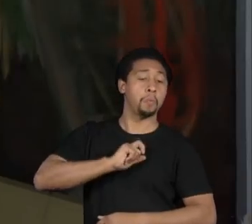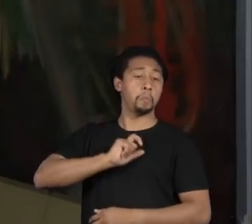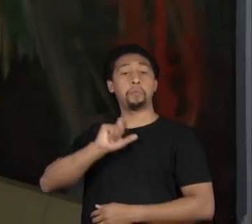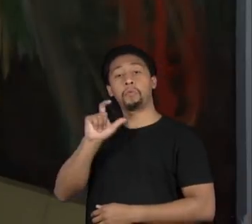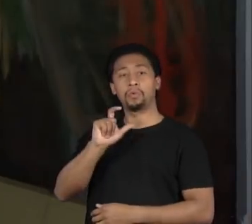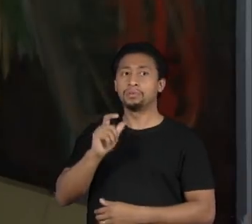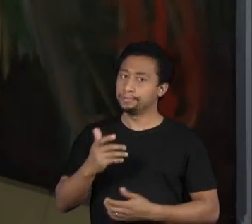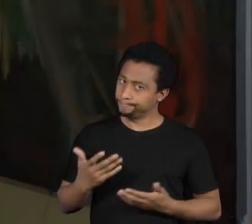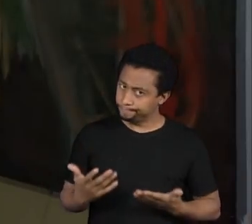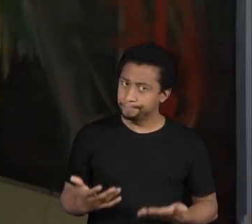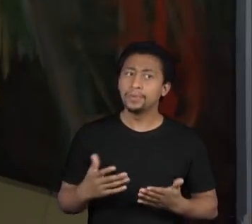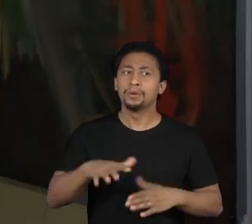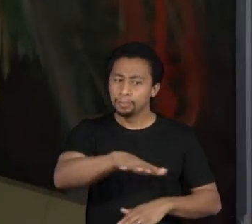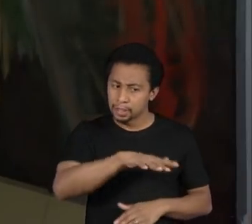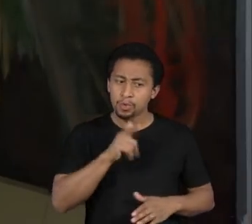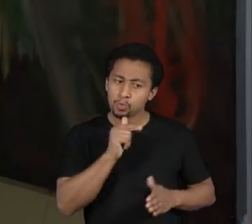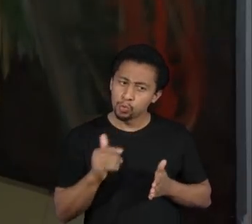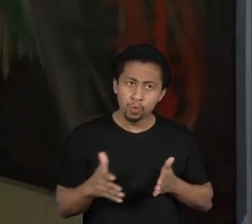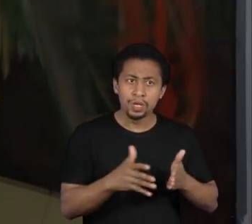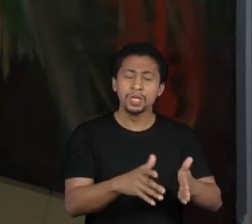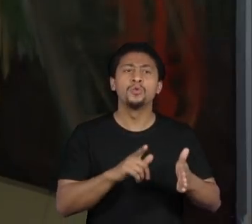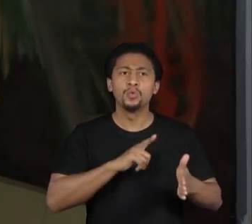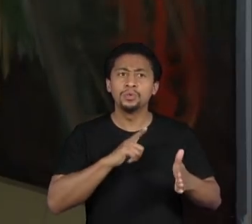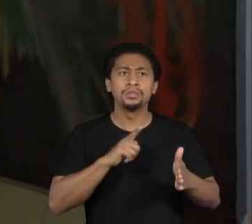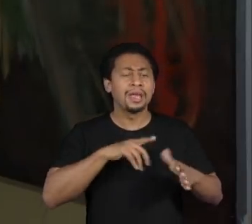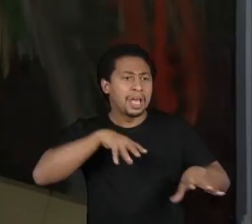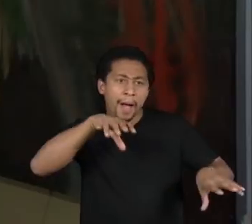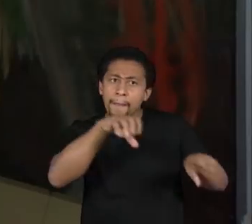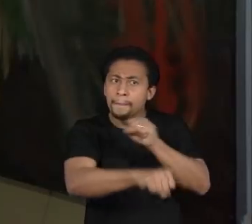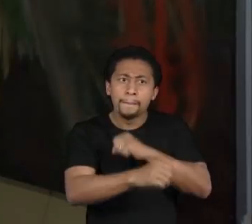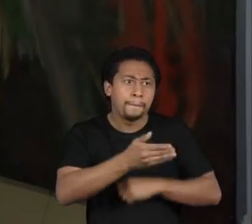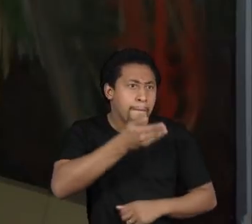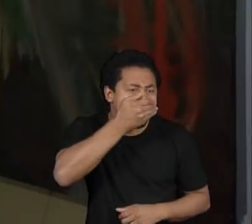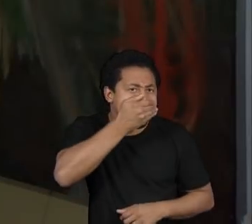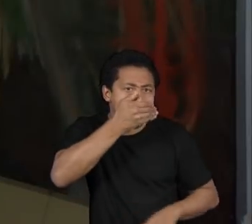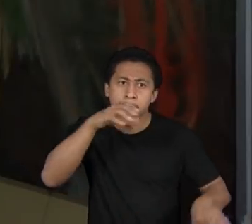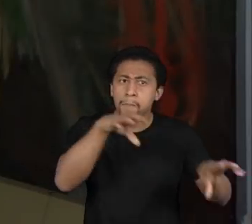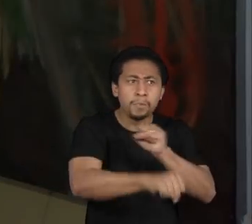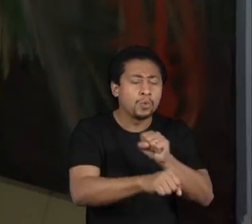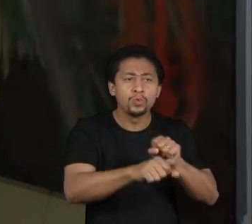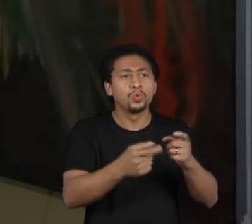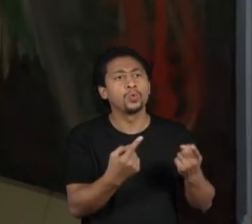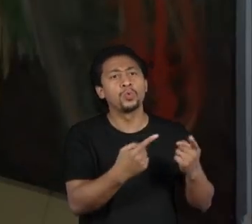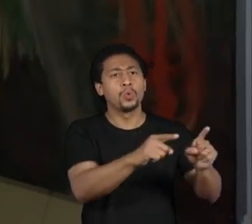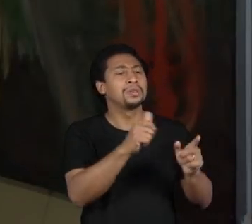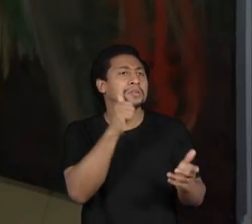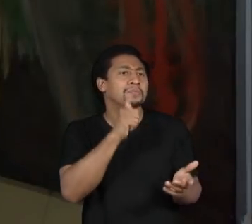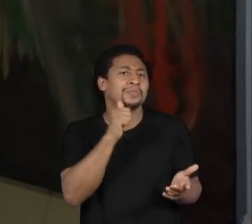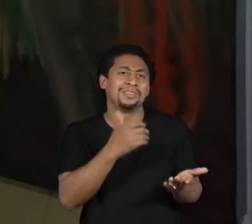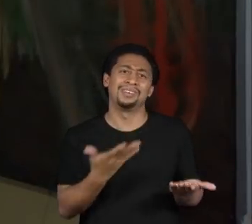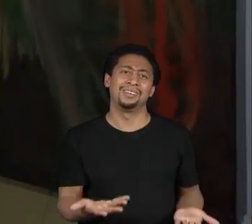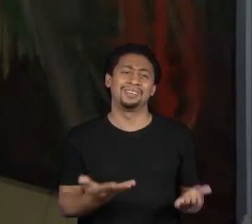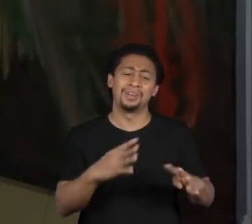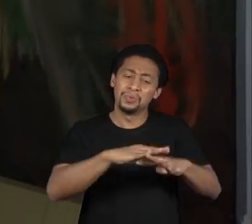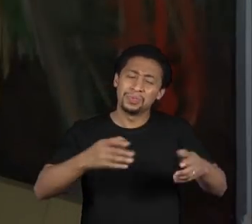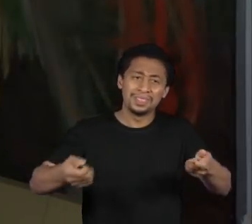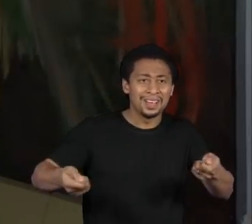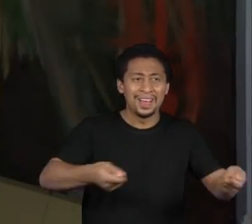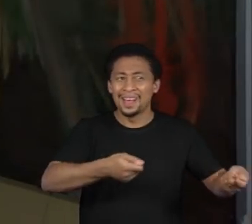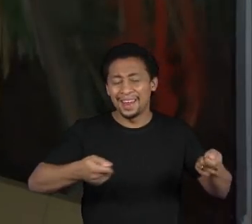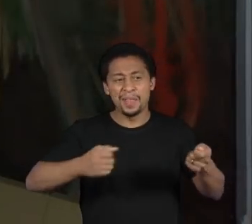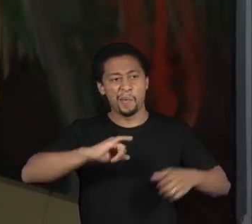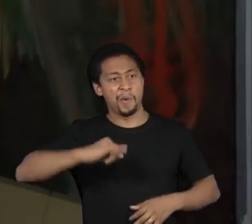acontecendo muita violência contra mulheres por causa do garimpo. Nós moramos na divisa com o Amazonas e ali os garimpeiros